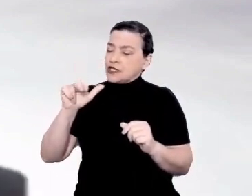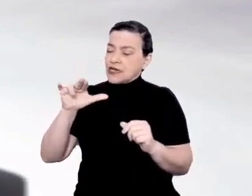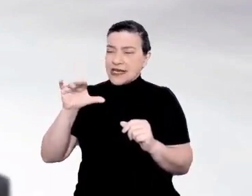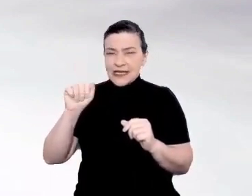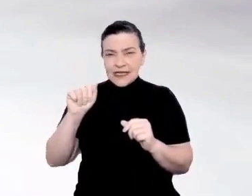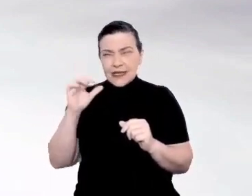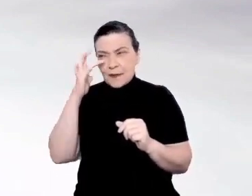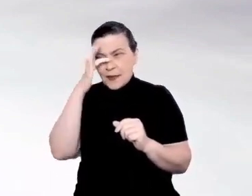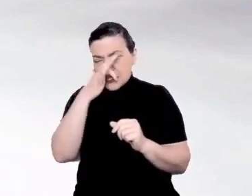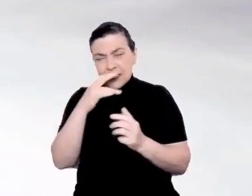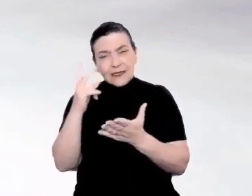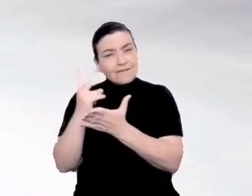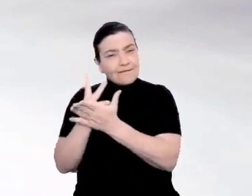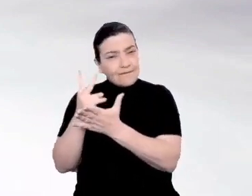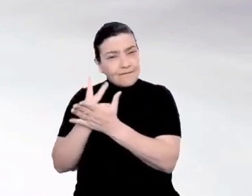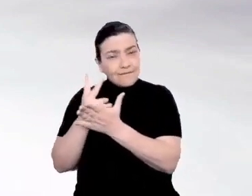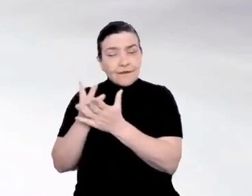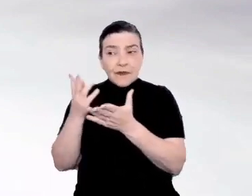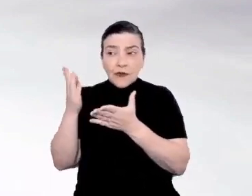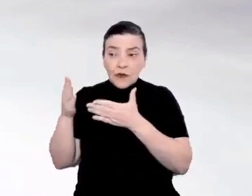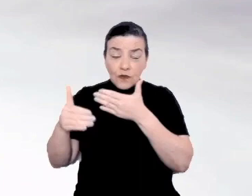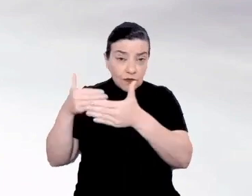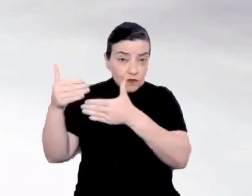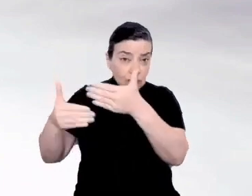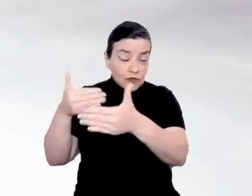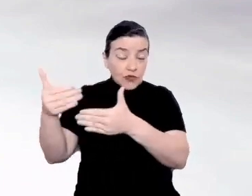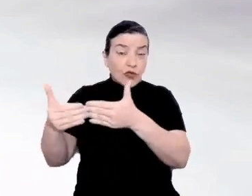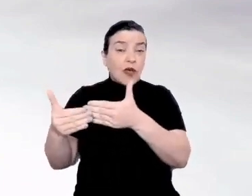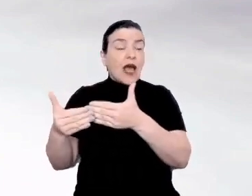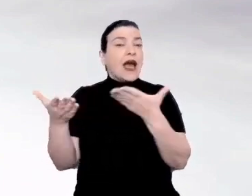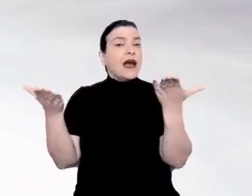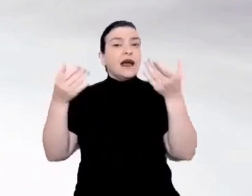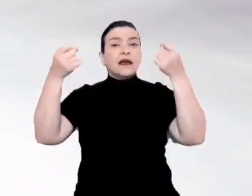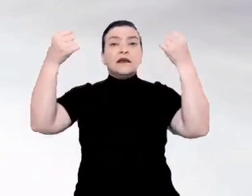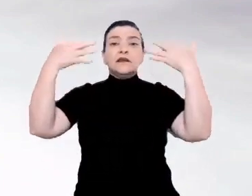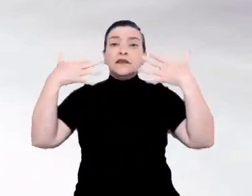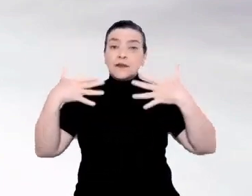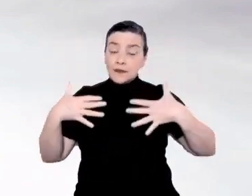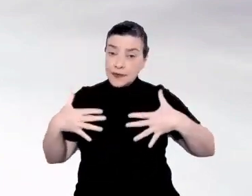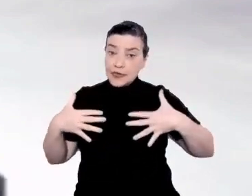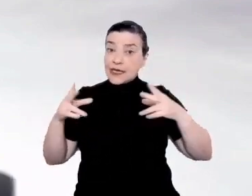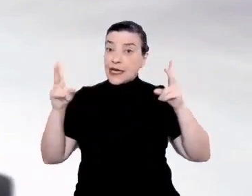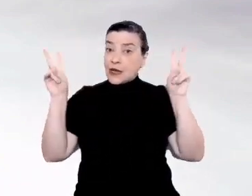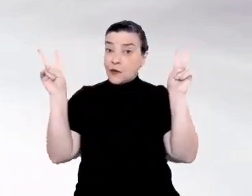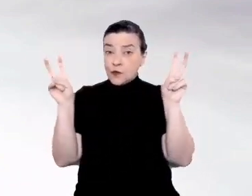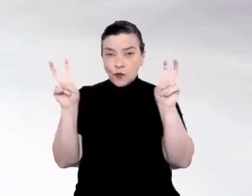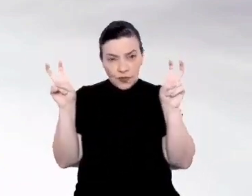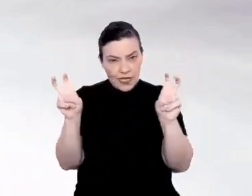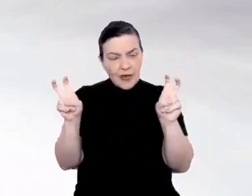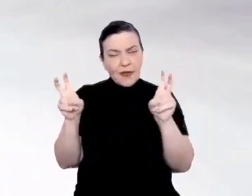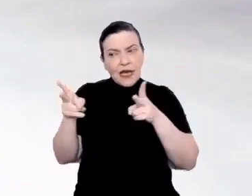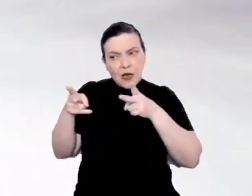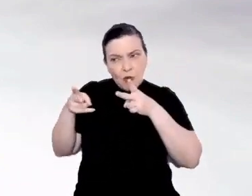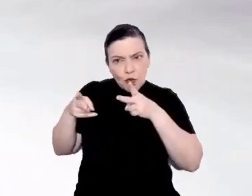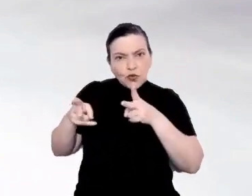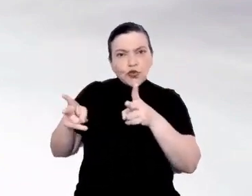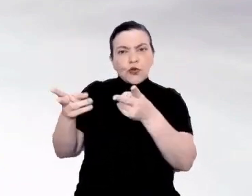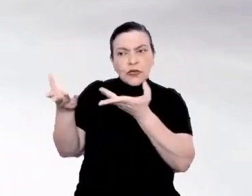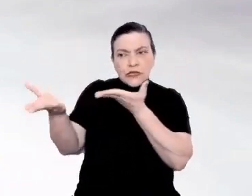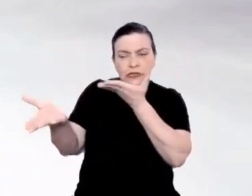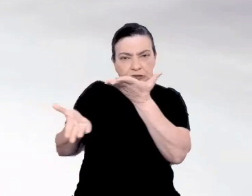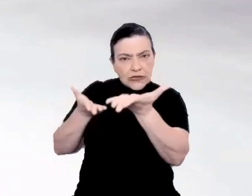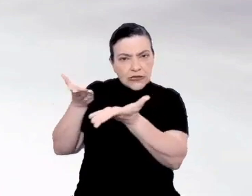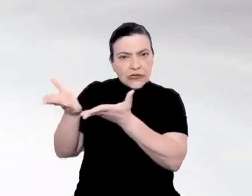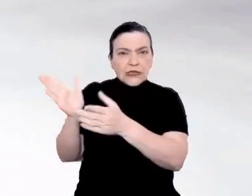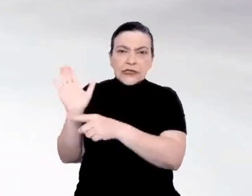não é pertinente de ser realizado. E quando nós trazemos essa questão da pertinência para a jornada do cuidado, para a ponta